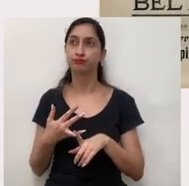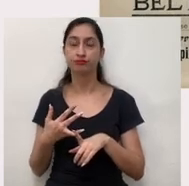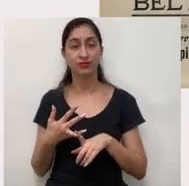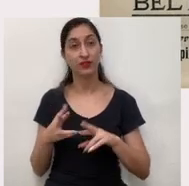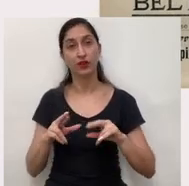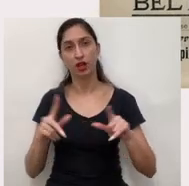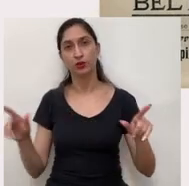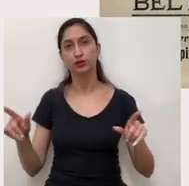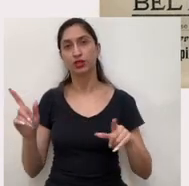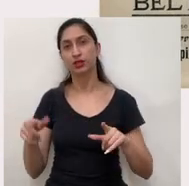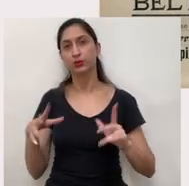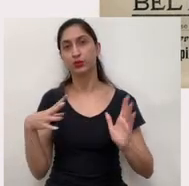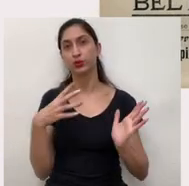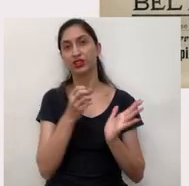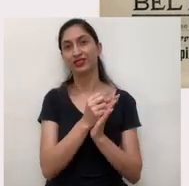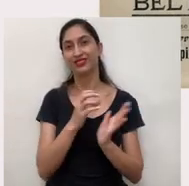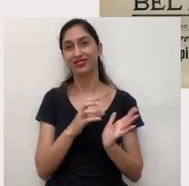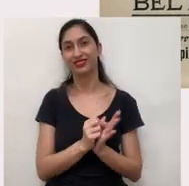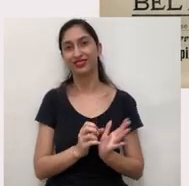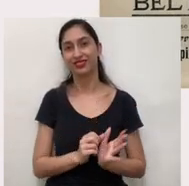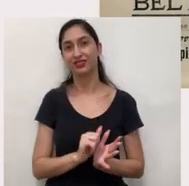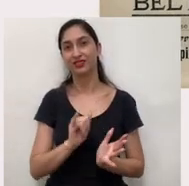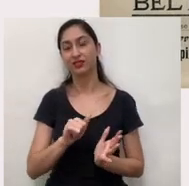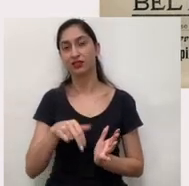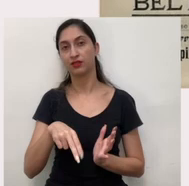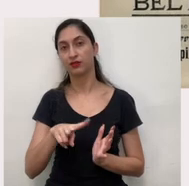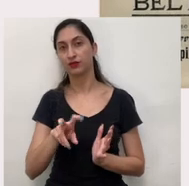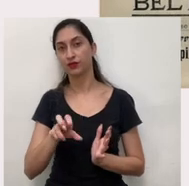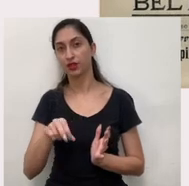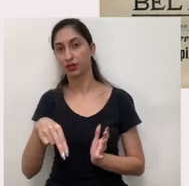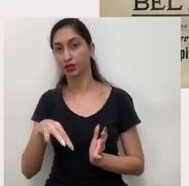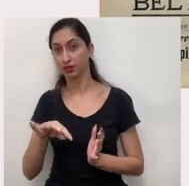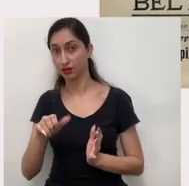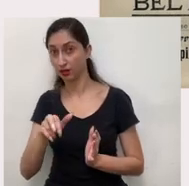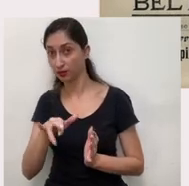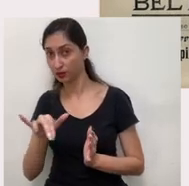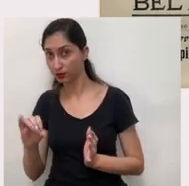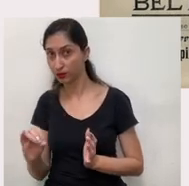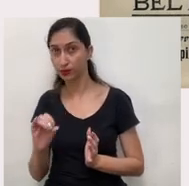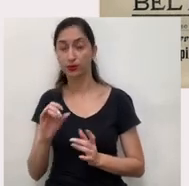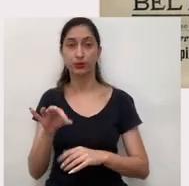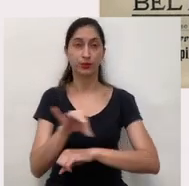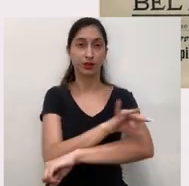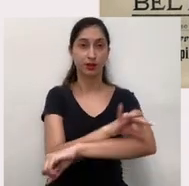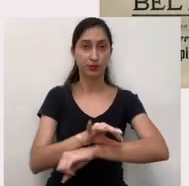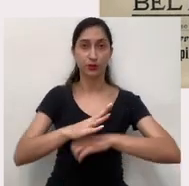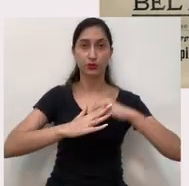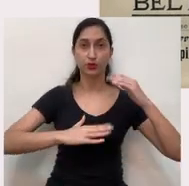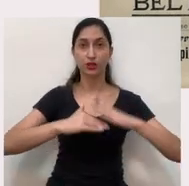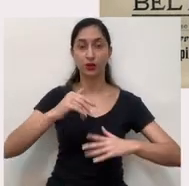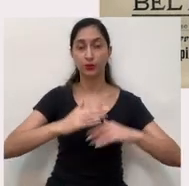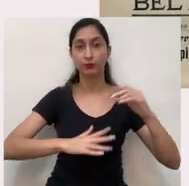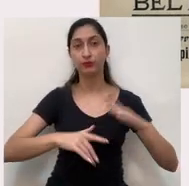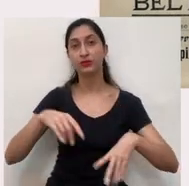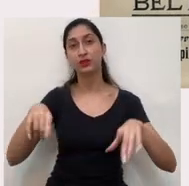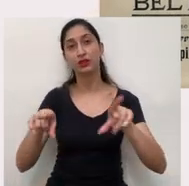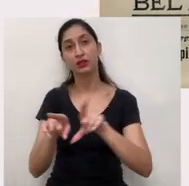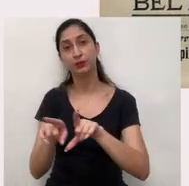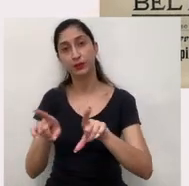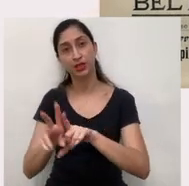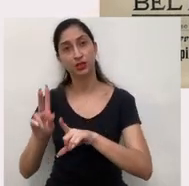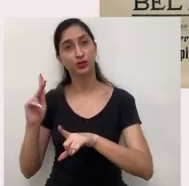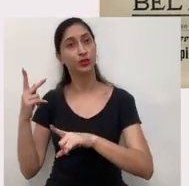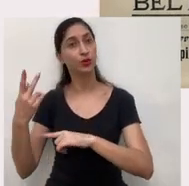Então, esse é o inventário, né, do arquiteto e do historiador, né? E foram pistas